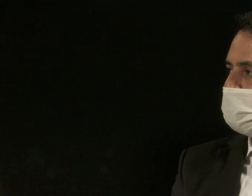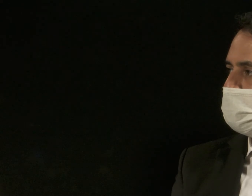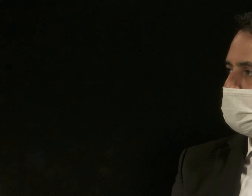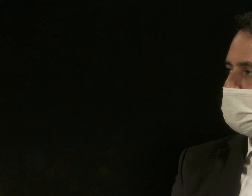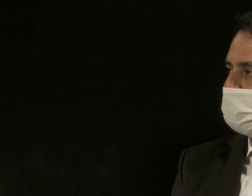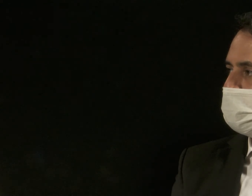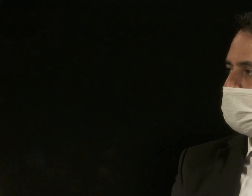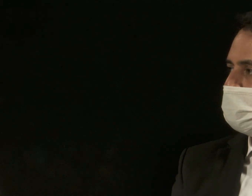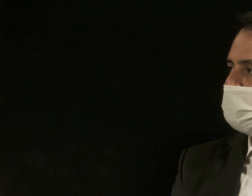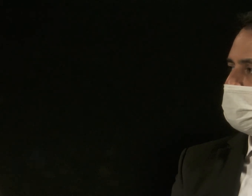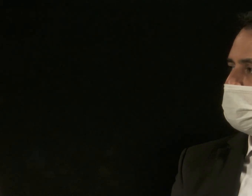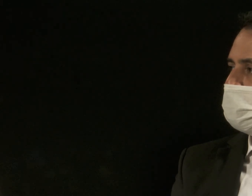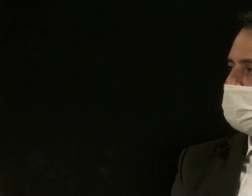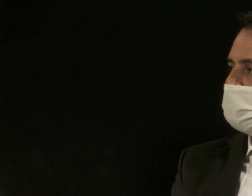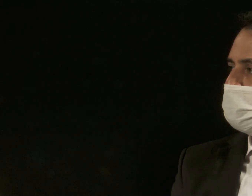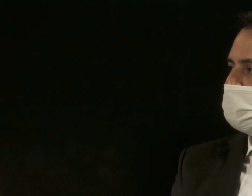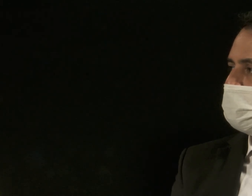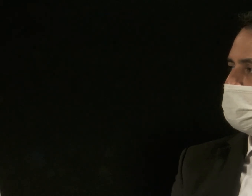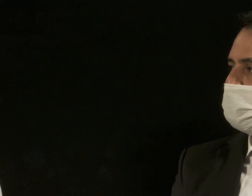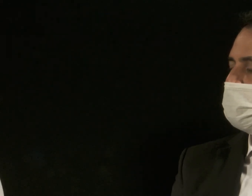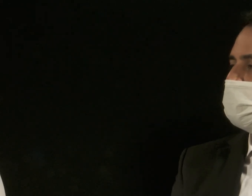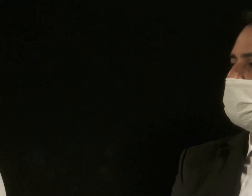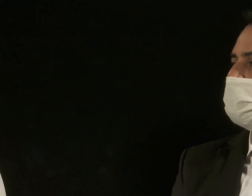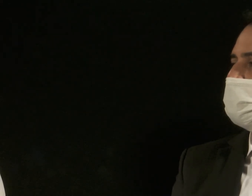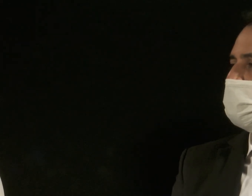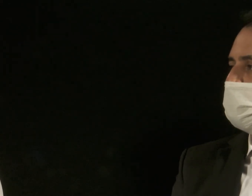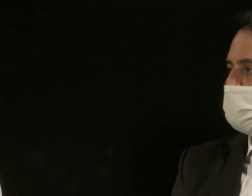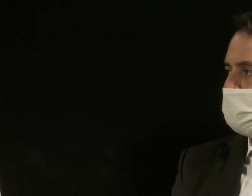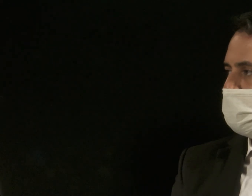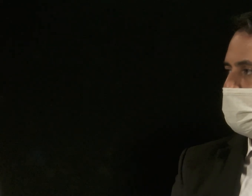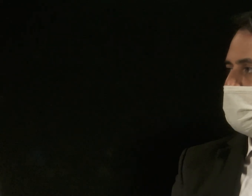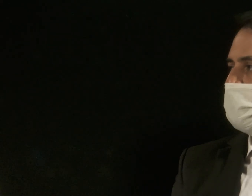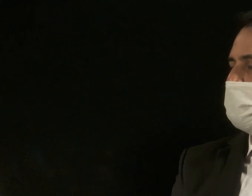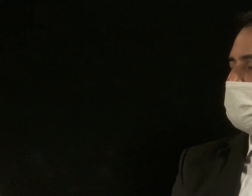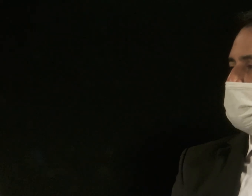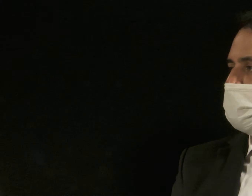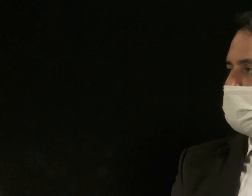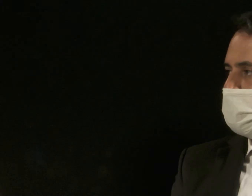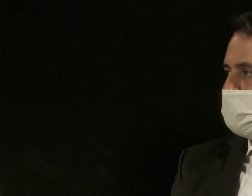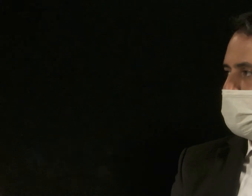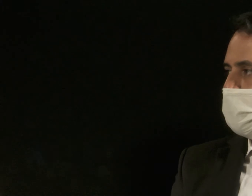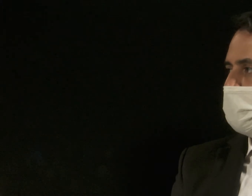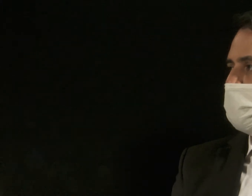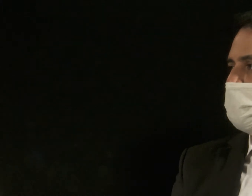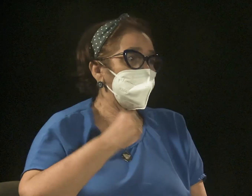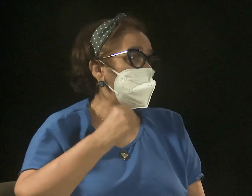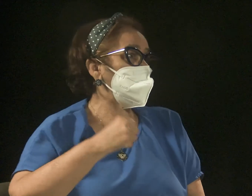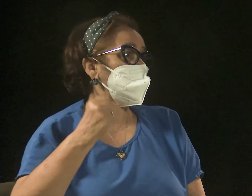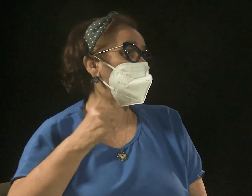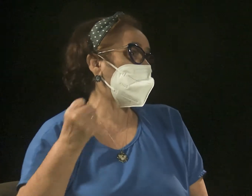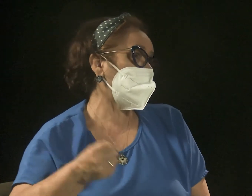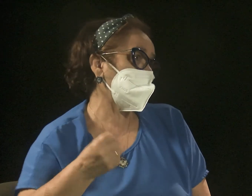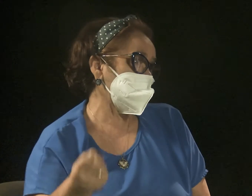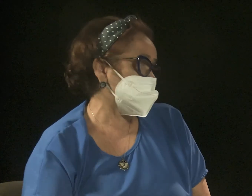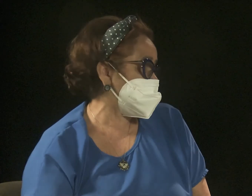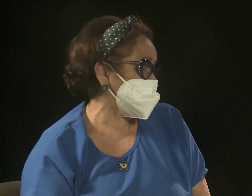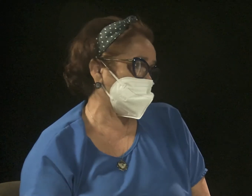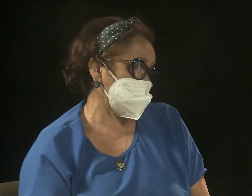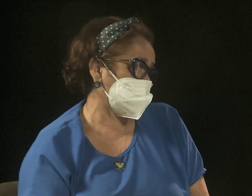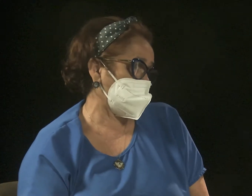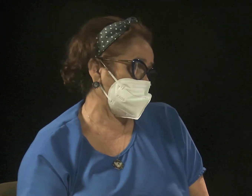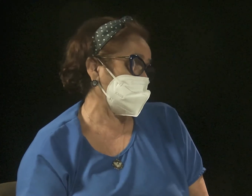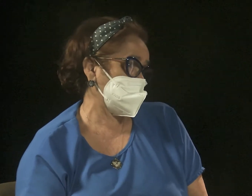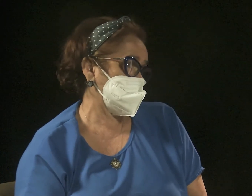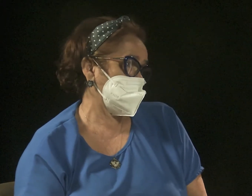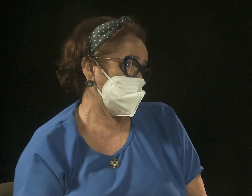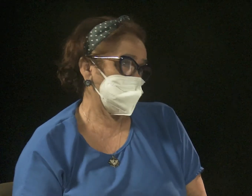para o adolescente, aí é que o vínculo precisa ser estreitado, porque justamente na adolescência ele busca um colo e às vezes ele não tem